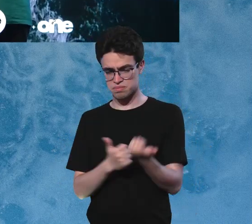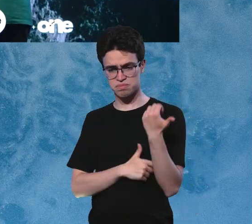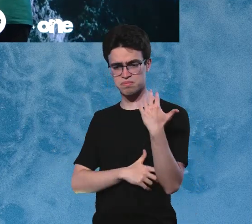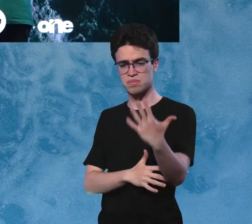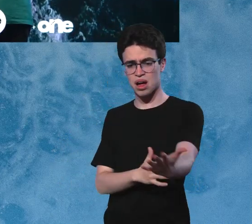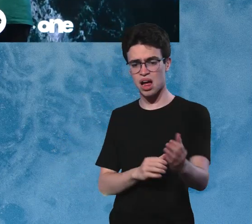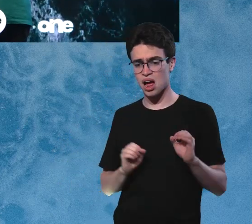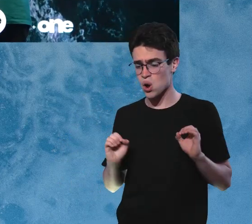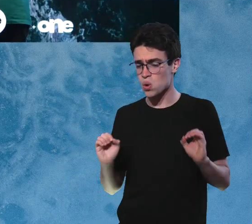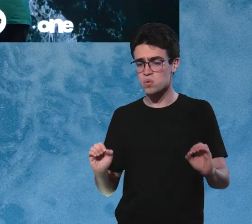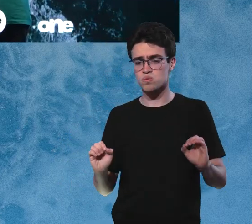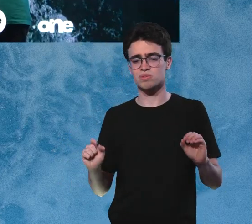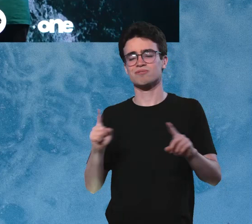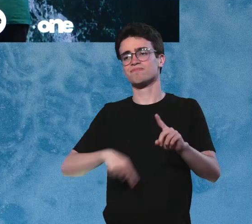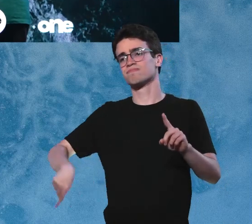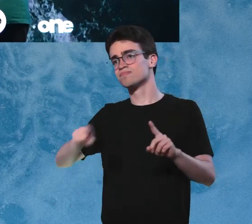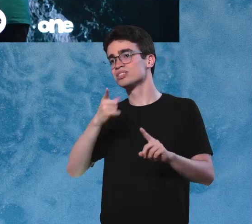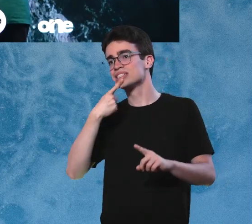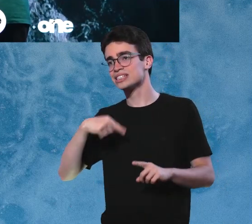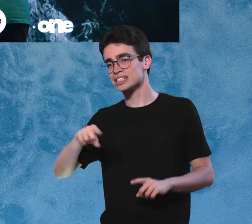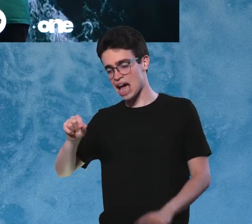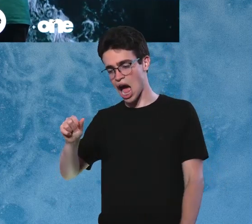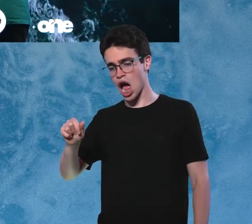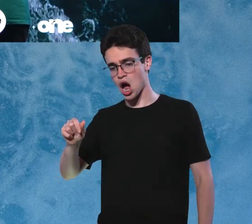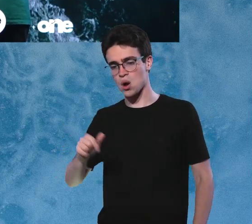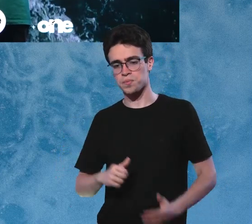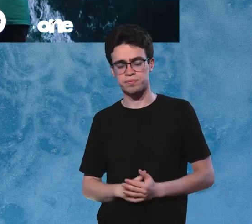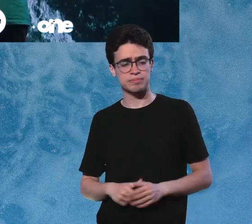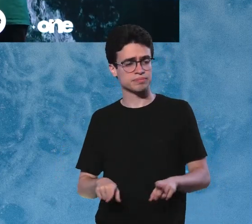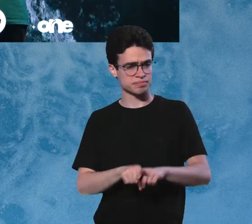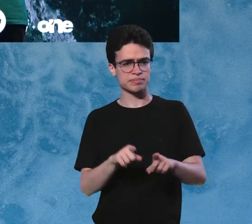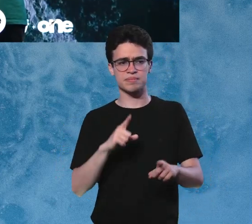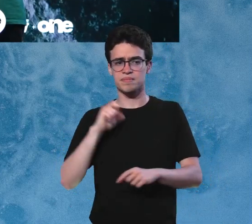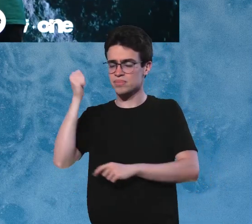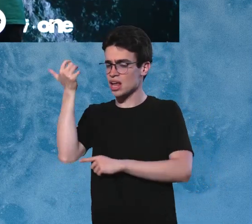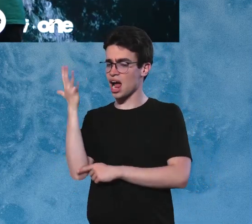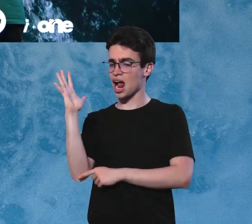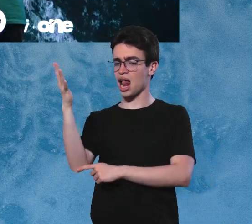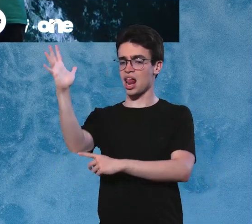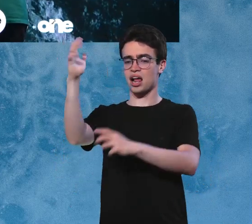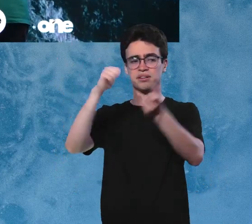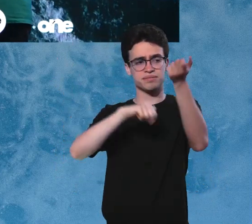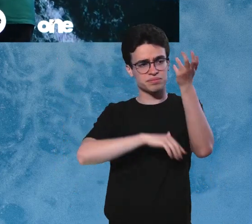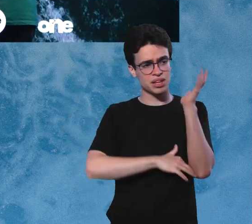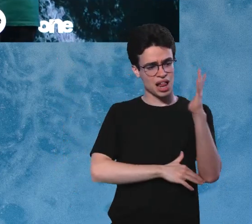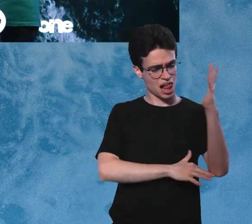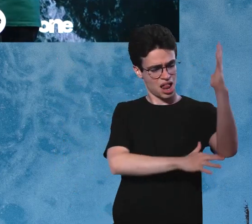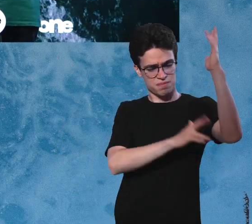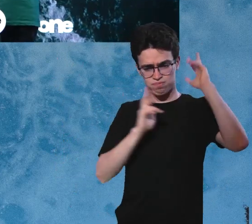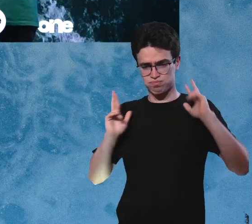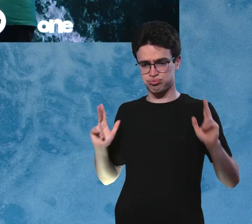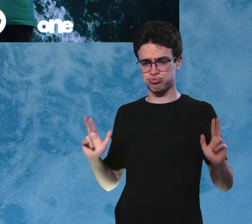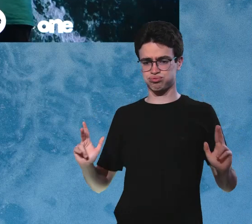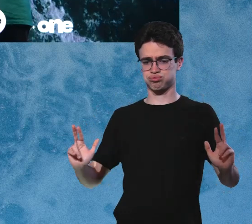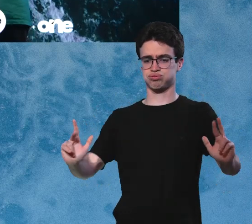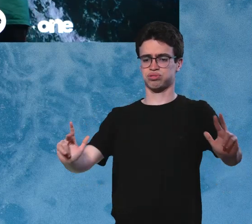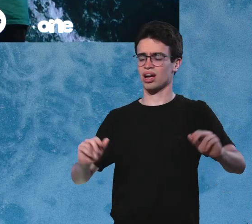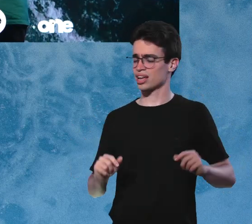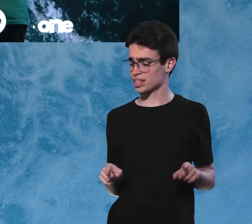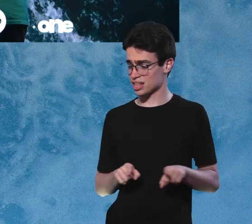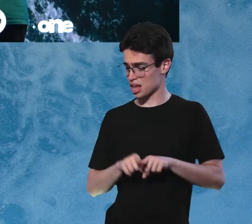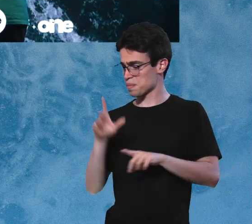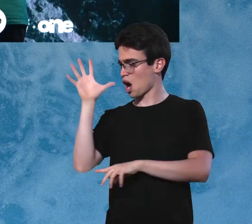saneados, serão deixados para o sal. Árvores frutíferas de toda espécie crescerão em ambas margens do rio. Suas folhas